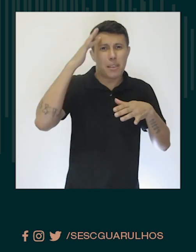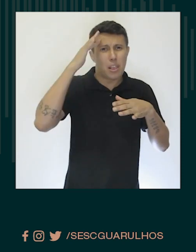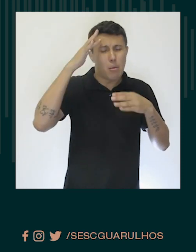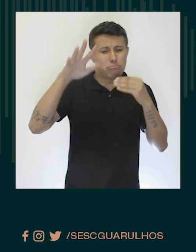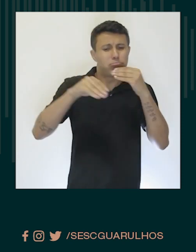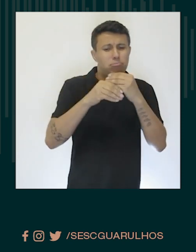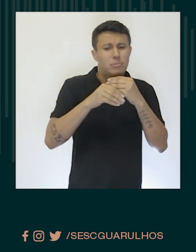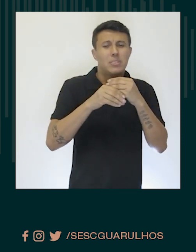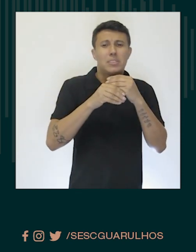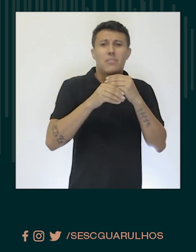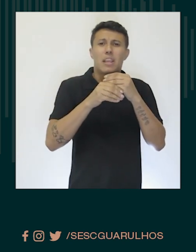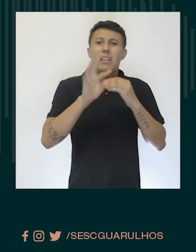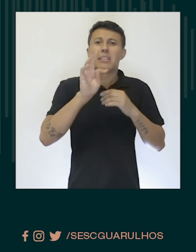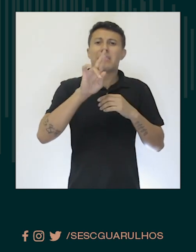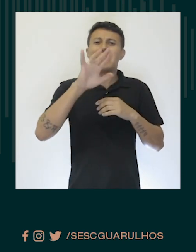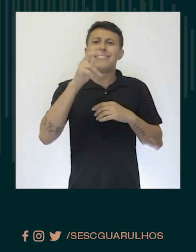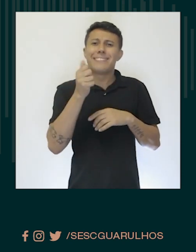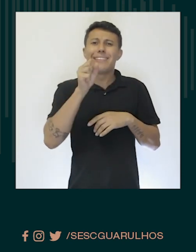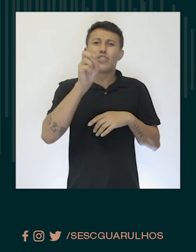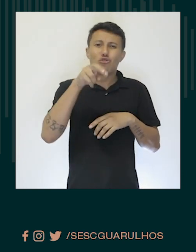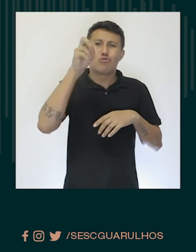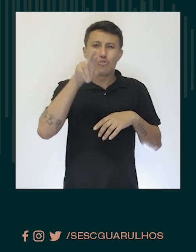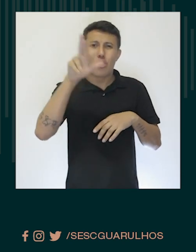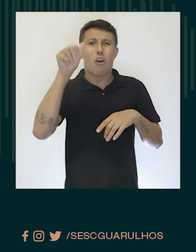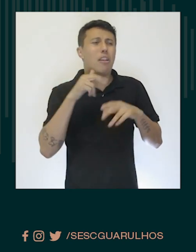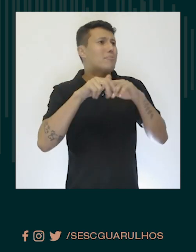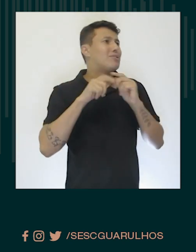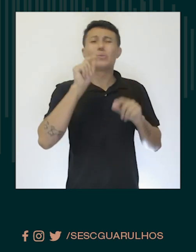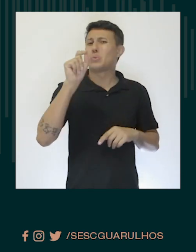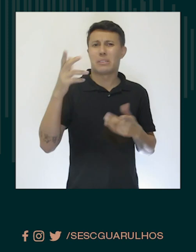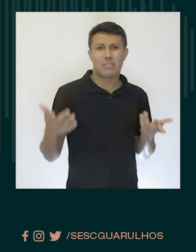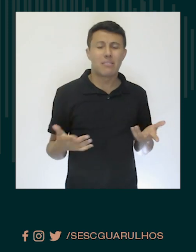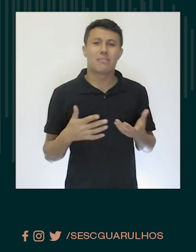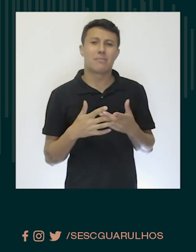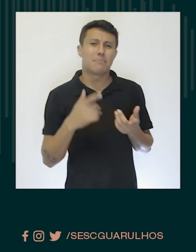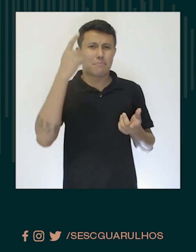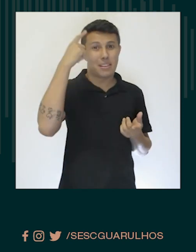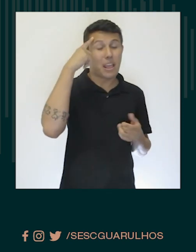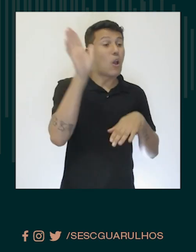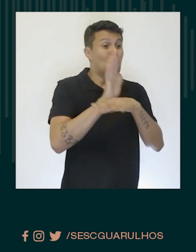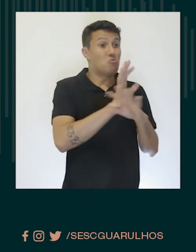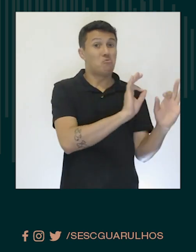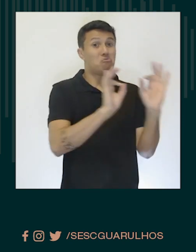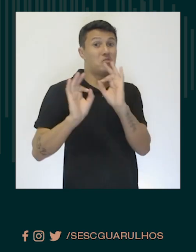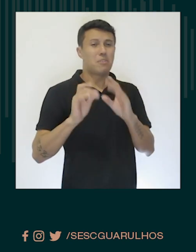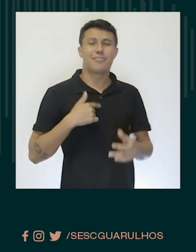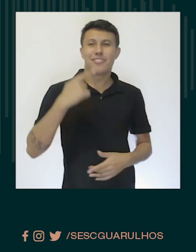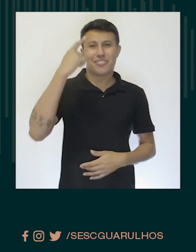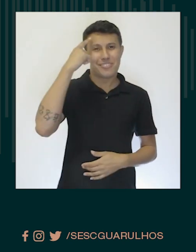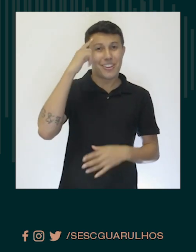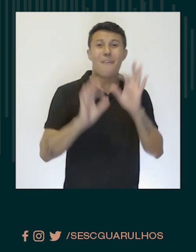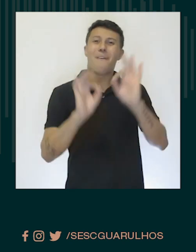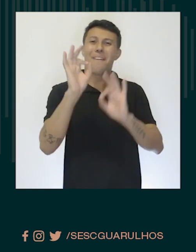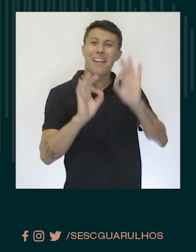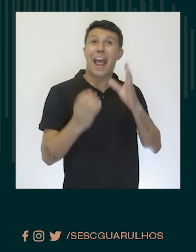ficou pensando, mas trilha sonora do quê? Ah, então a gente tem que fazer um filme. E aí a gente está fazendo um filme sobre esse momento